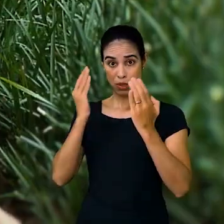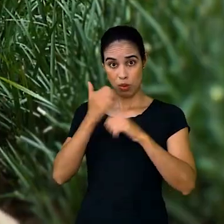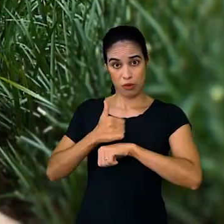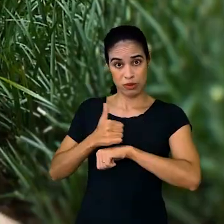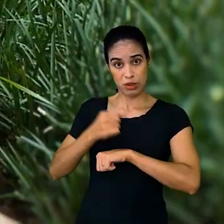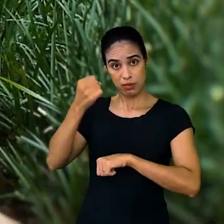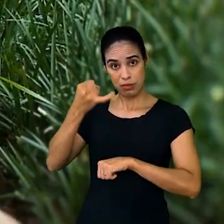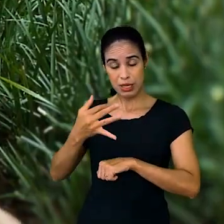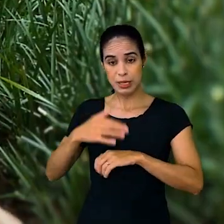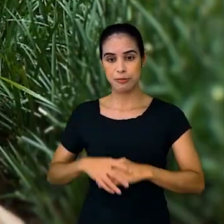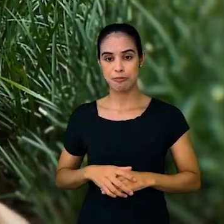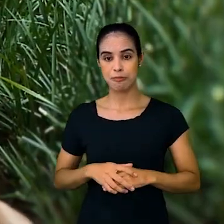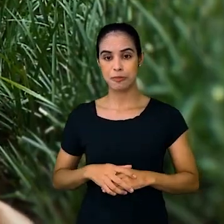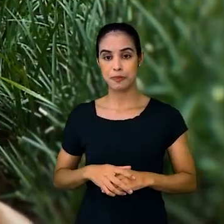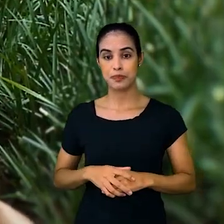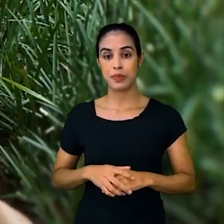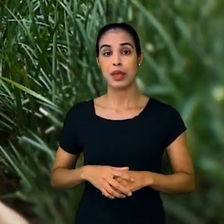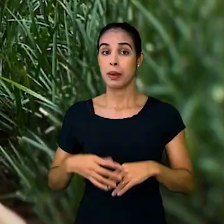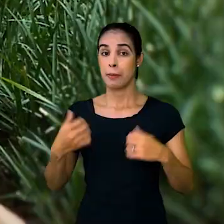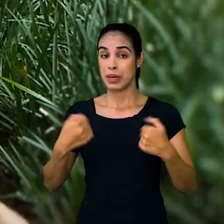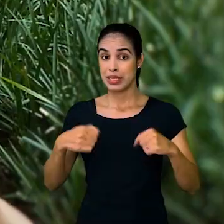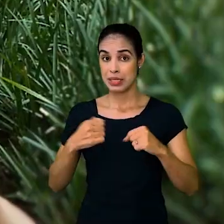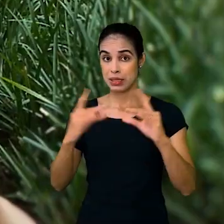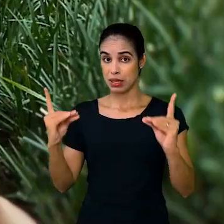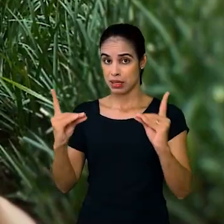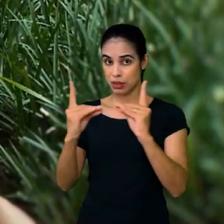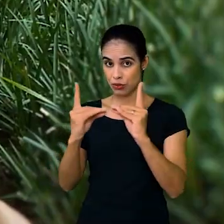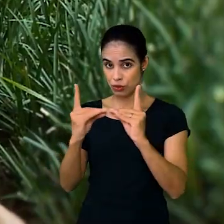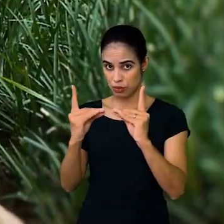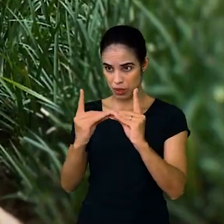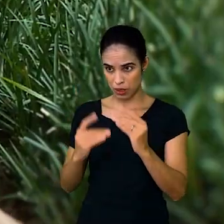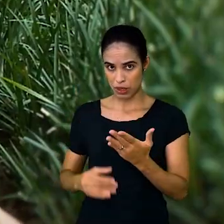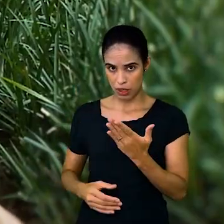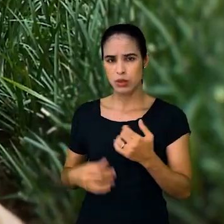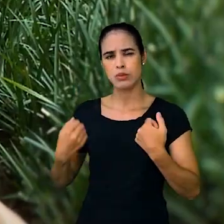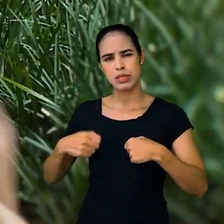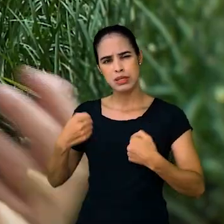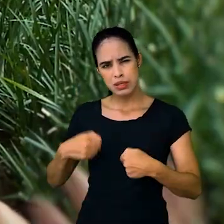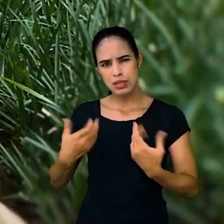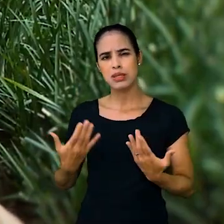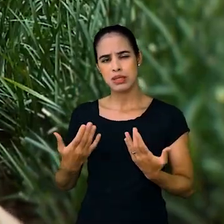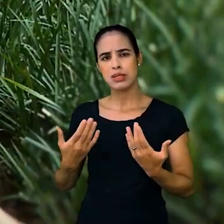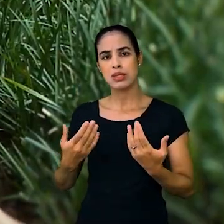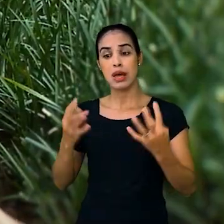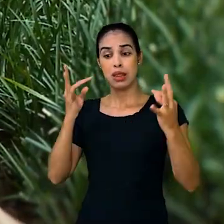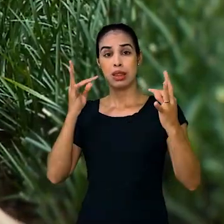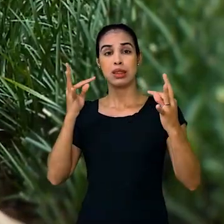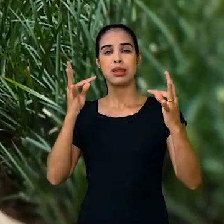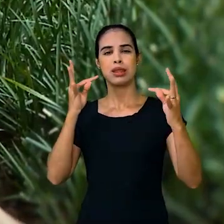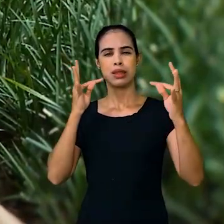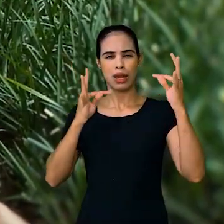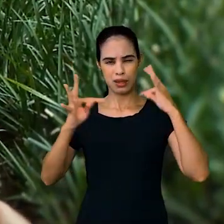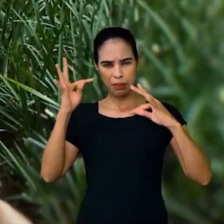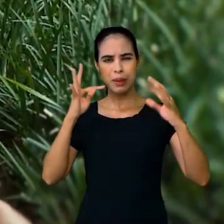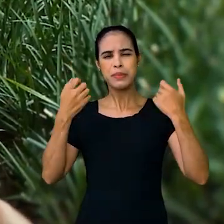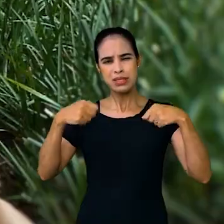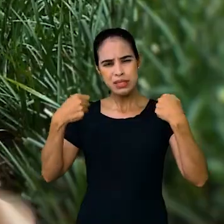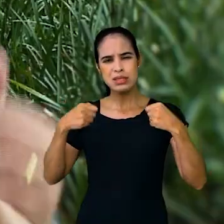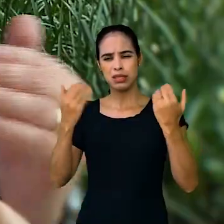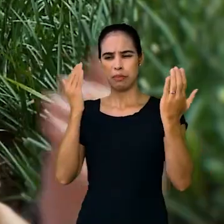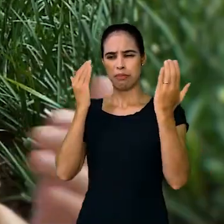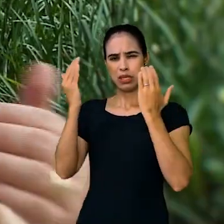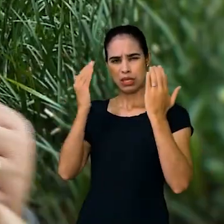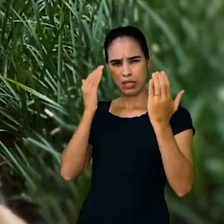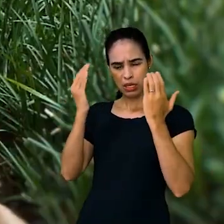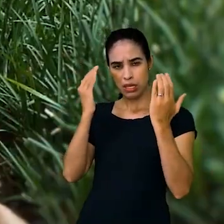gente vai ter duas questões, né? Uma que é a intervenção com o indivíduo, né? Então, a psicoterapia, quando necessário, intervenção medicamentosa,